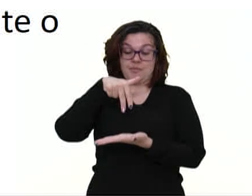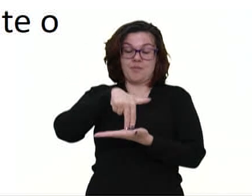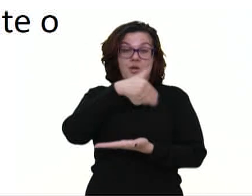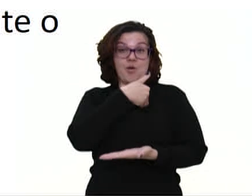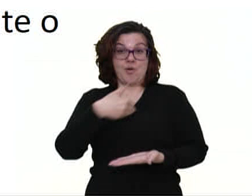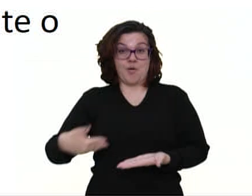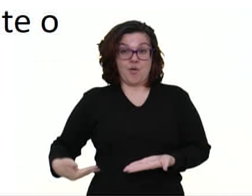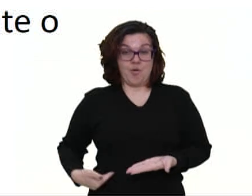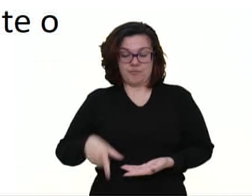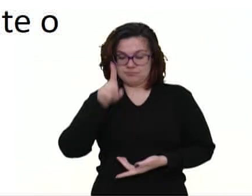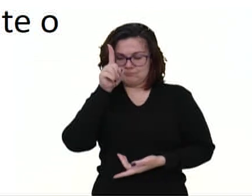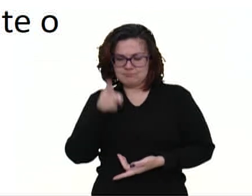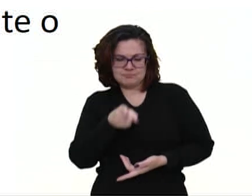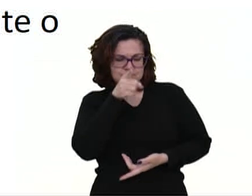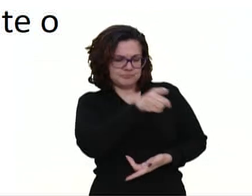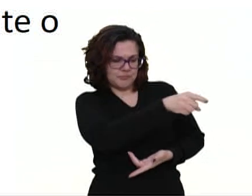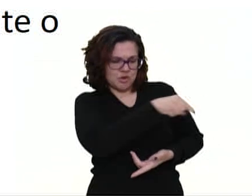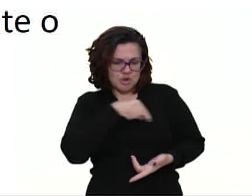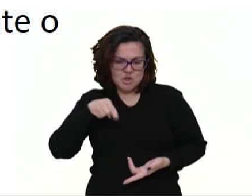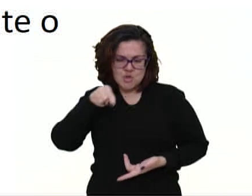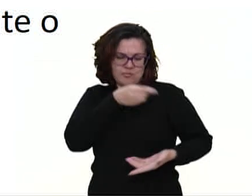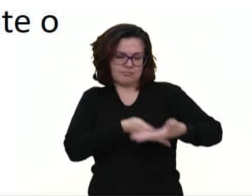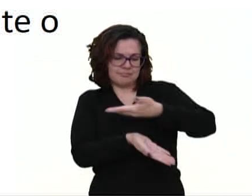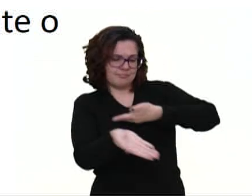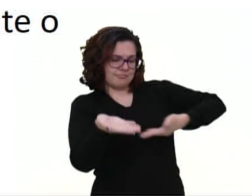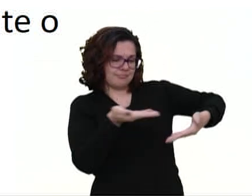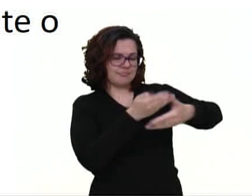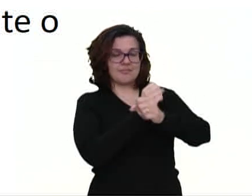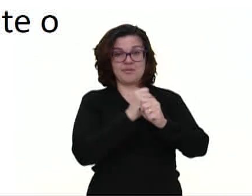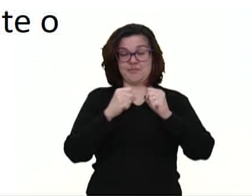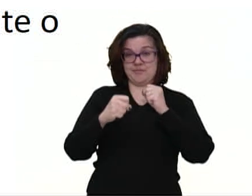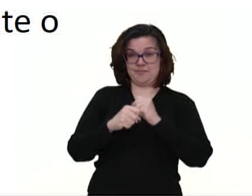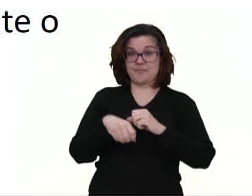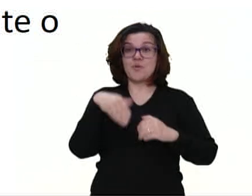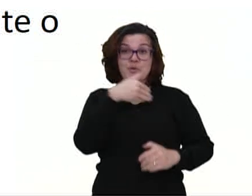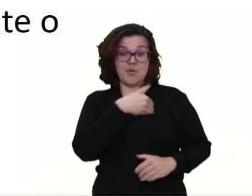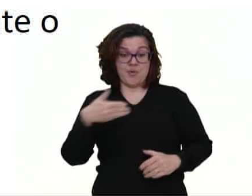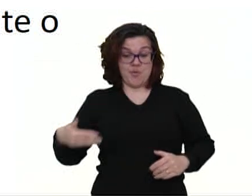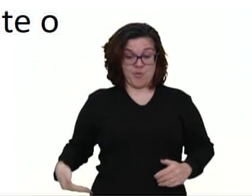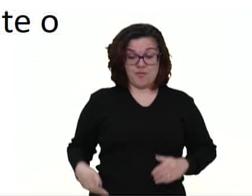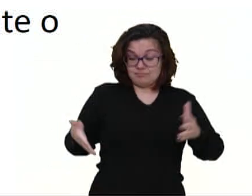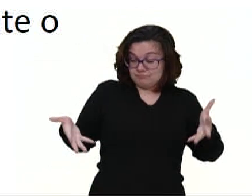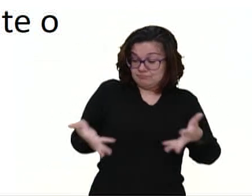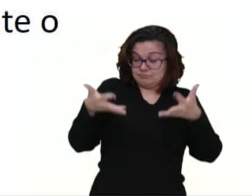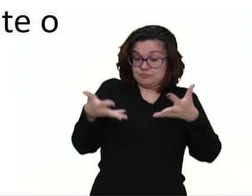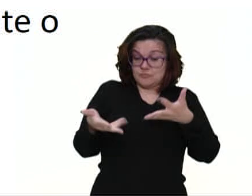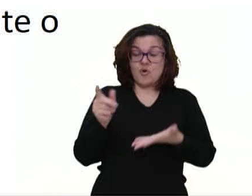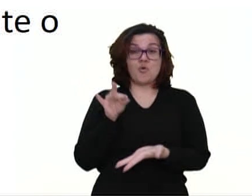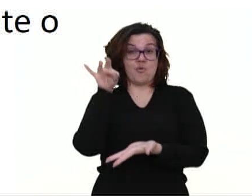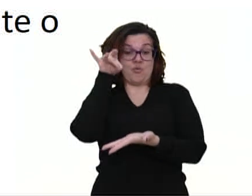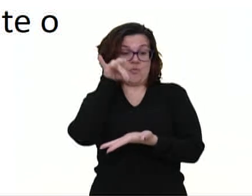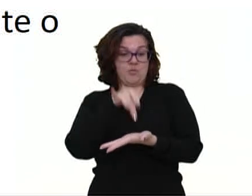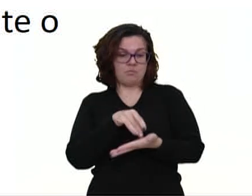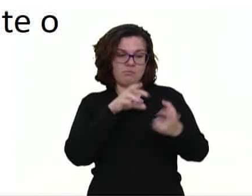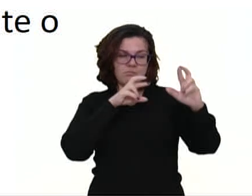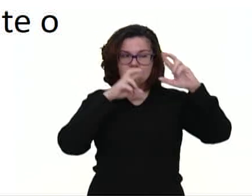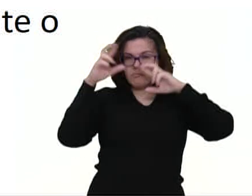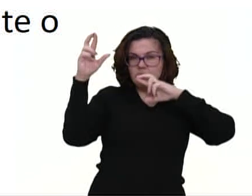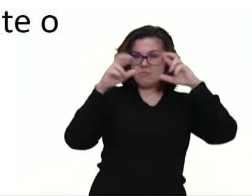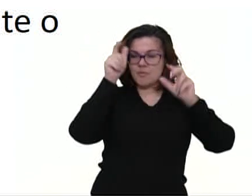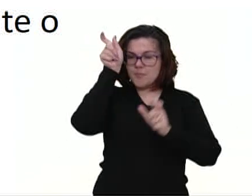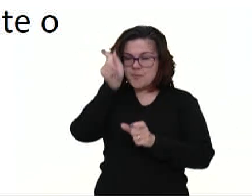Estado se manifesta em todas as relações sociais. O governo faz uso de uma ideologia oficial, vigia os